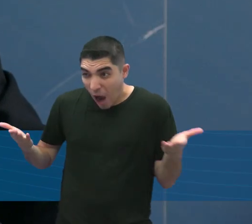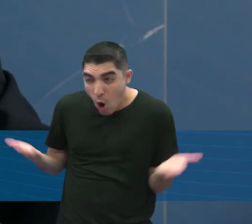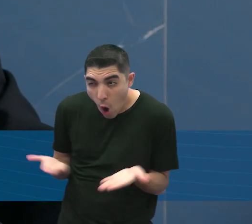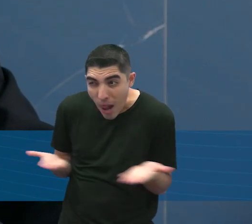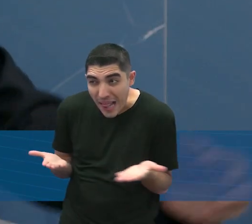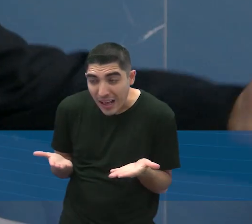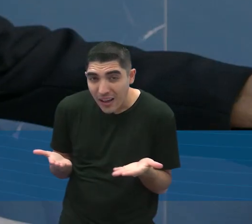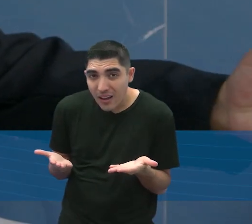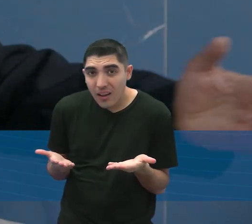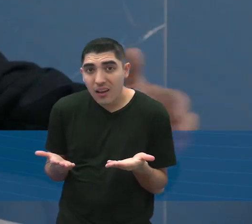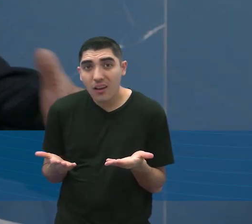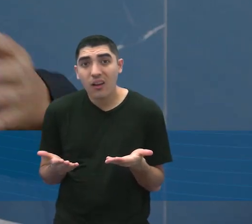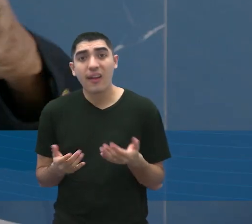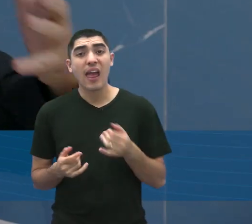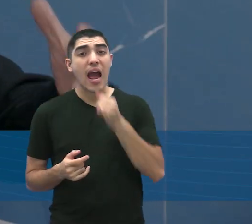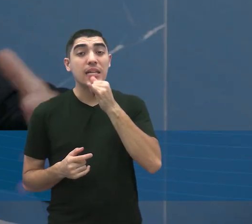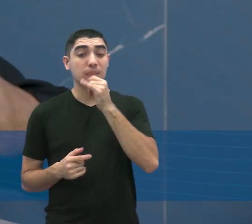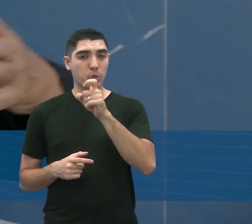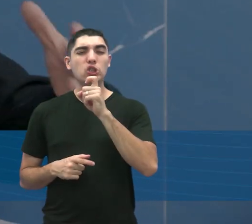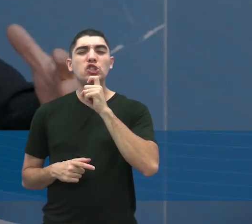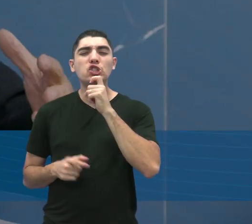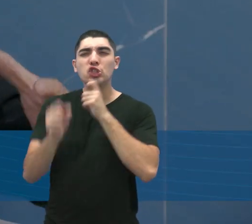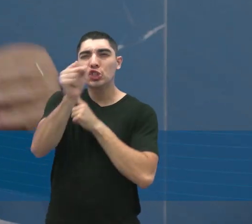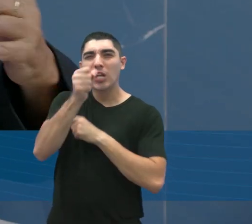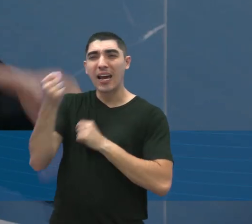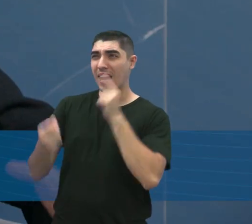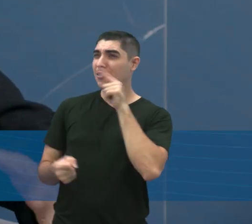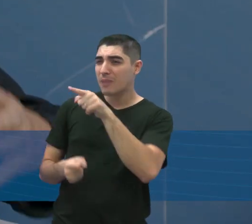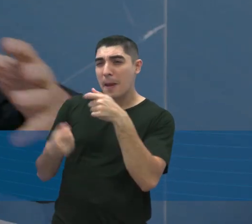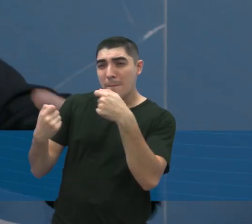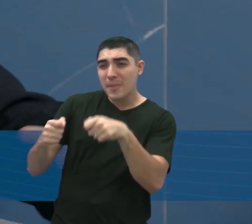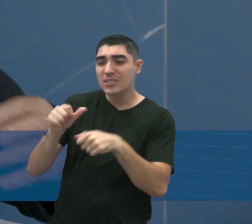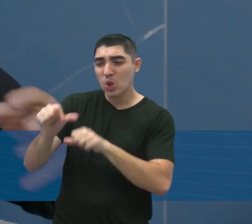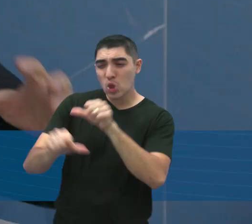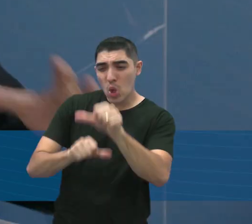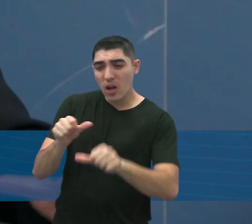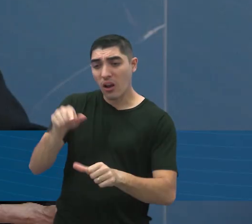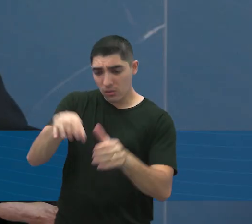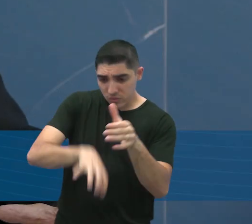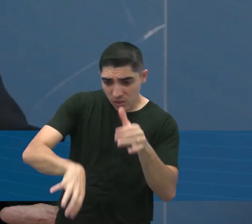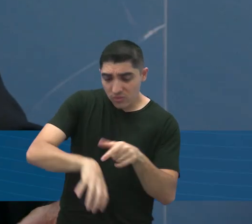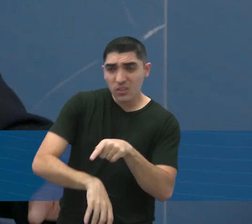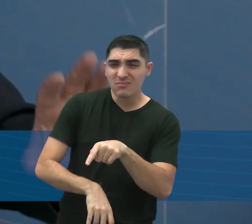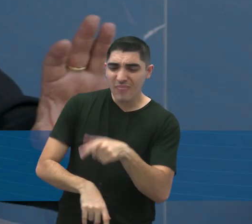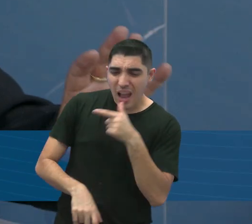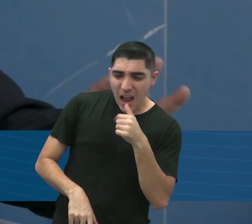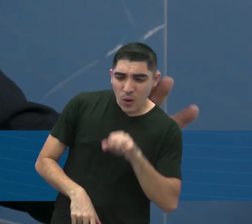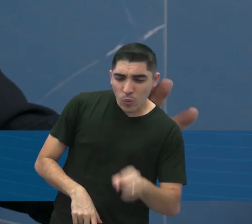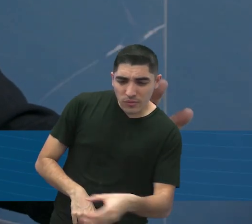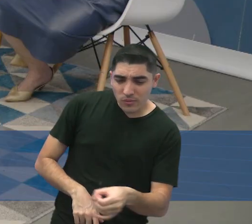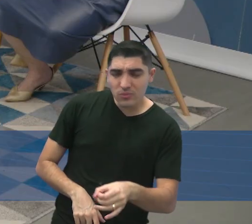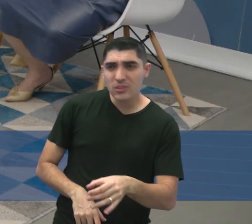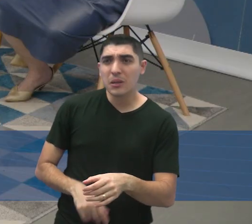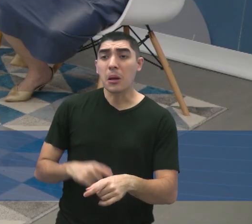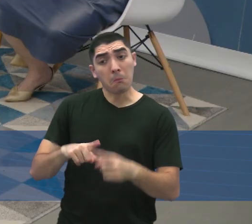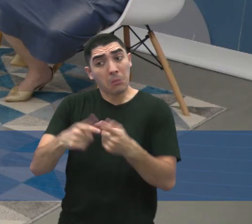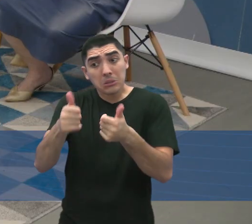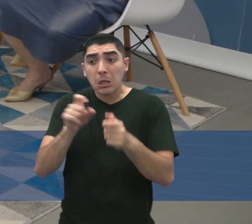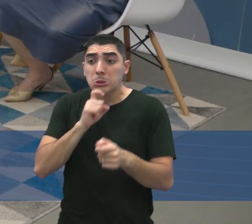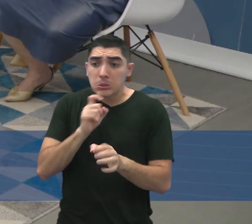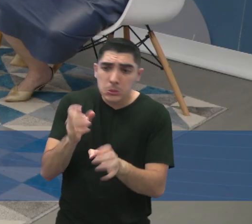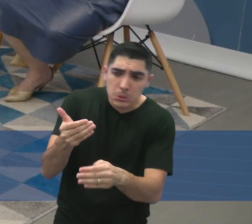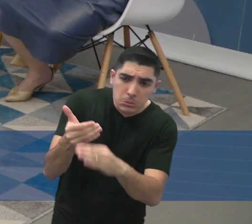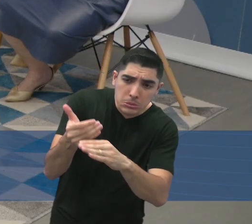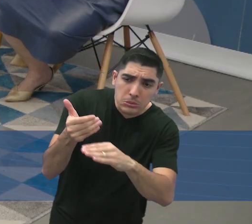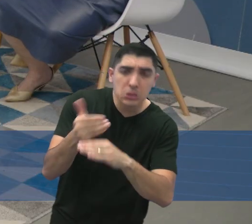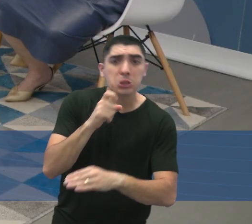agora? Porque, de repente, eu vou dizer, minha geladeira, preciso trocar. Está vazando água, mas está funcionando. Espera um pouquinho. Quem